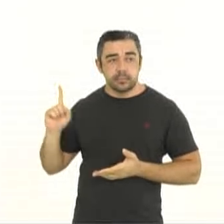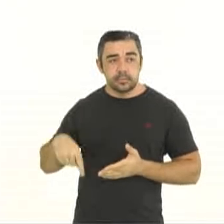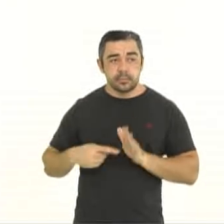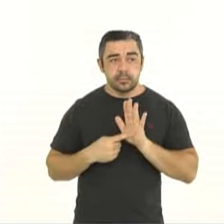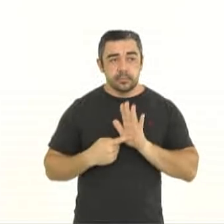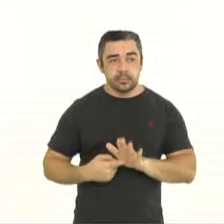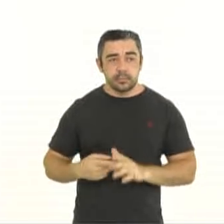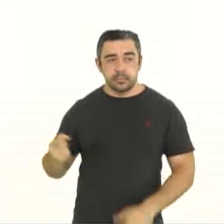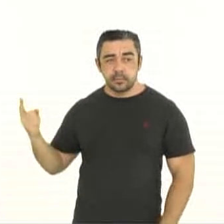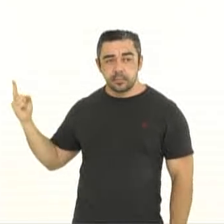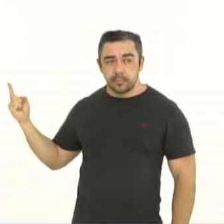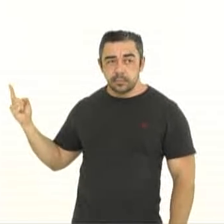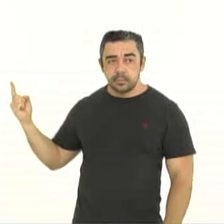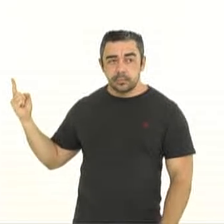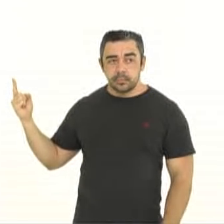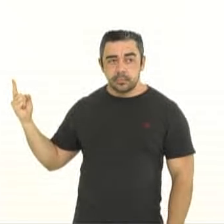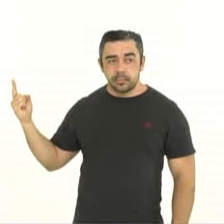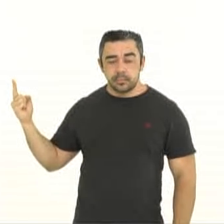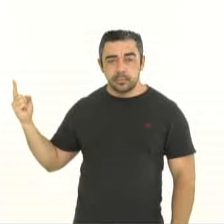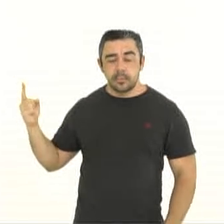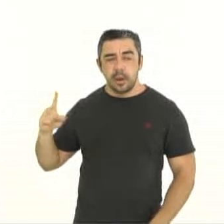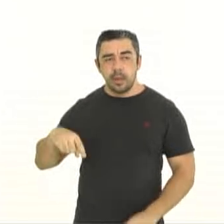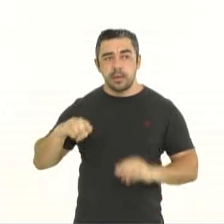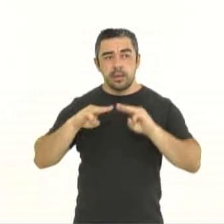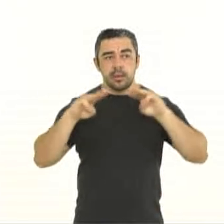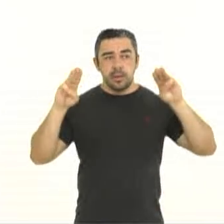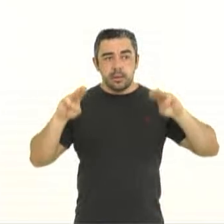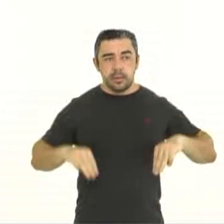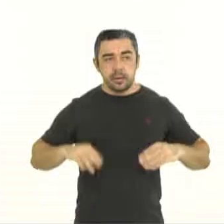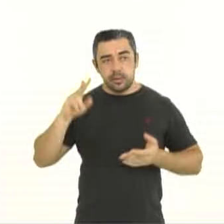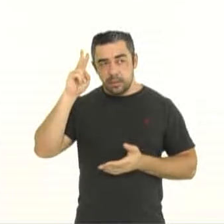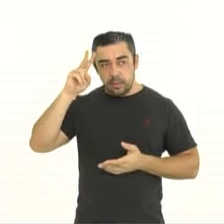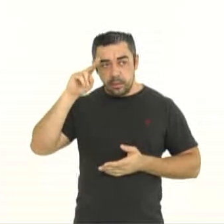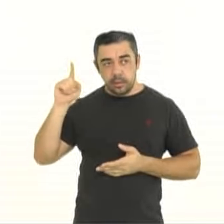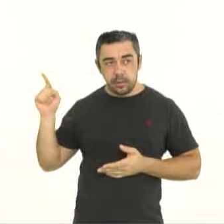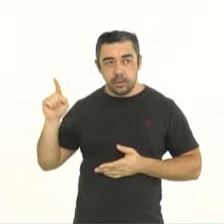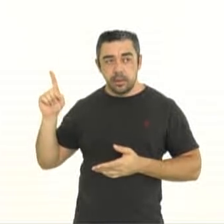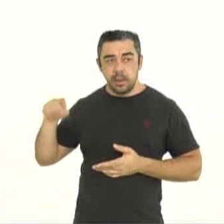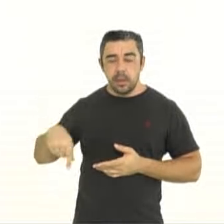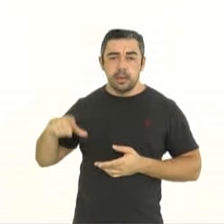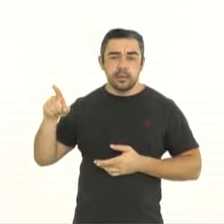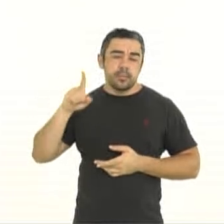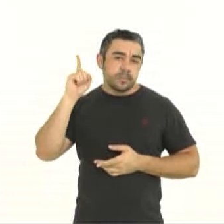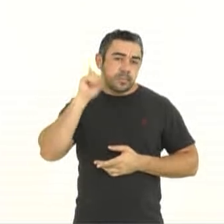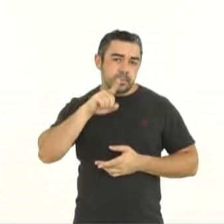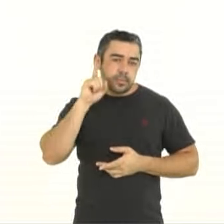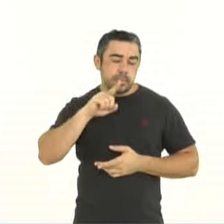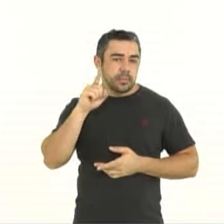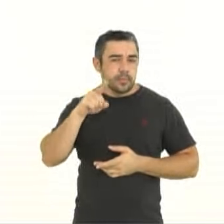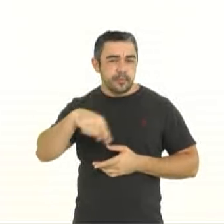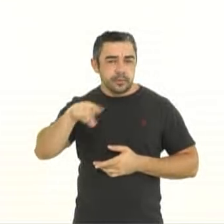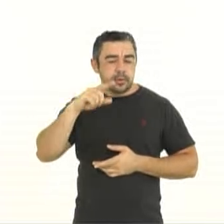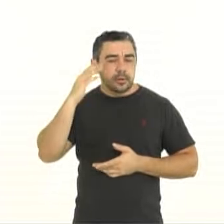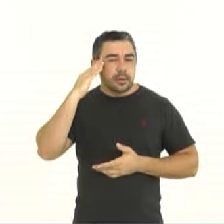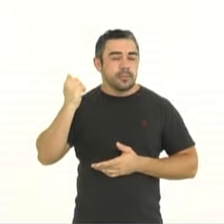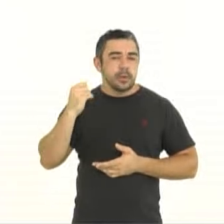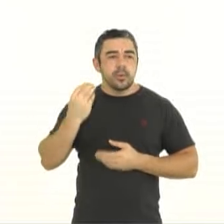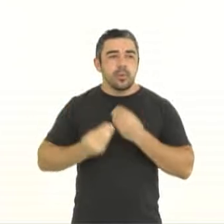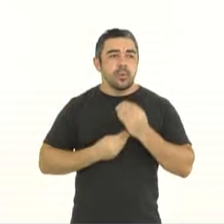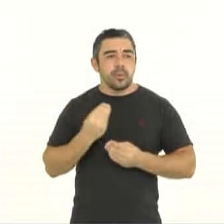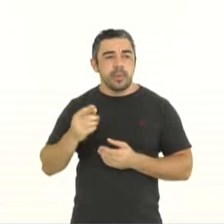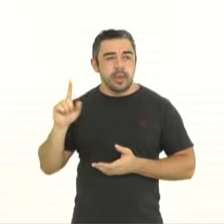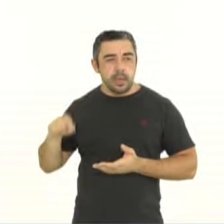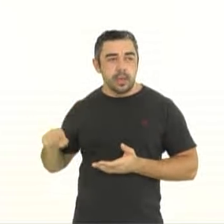de Tlatelolco, no Museu de História Natural, está em Chicago, nos Estados Unidos, só para vocês terem uma ideia como eram.